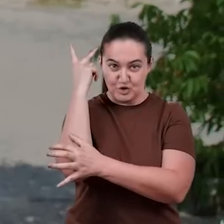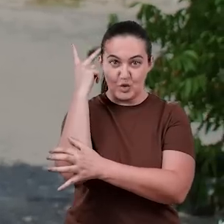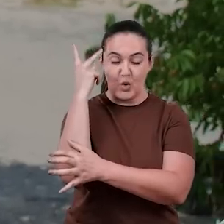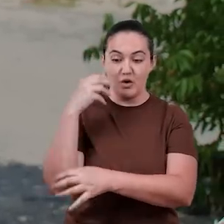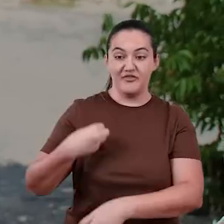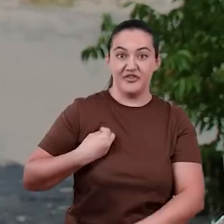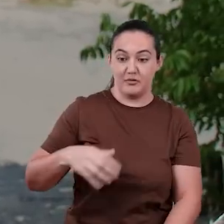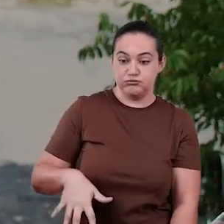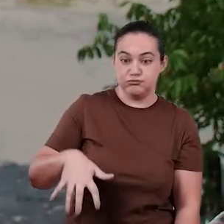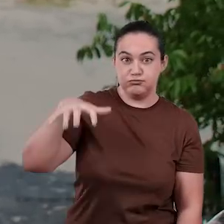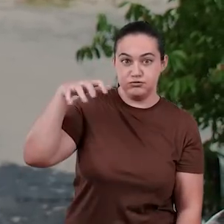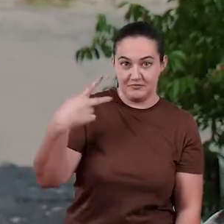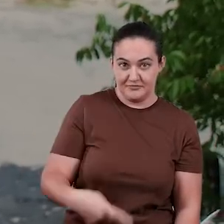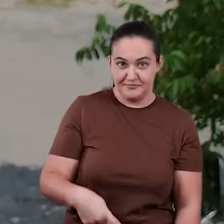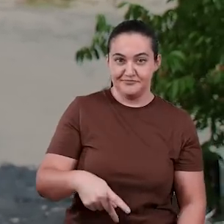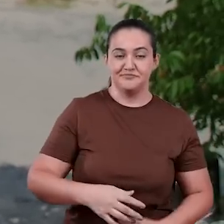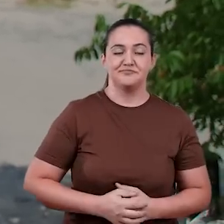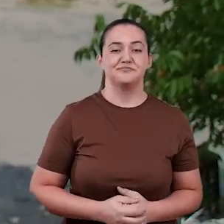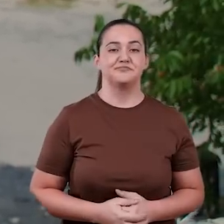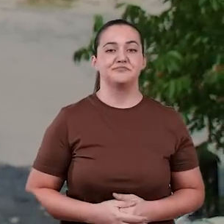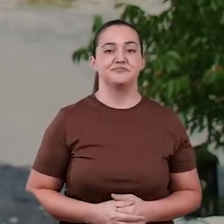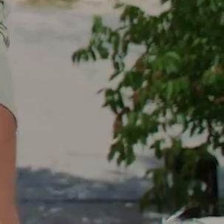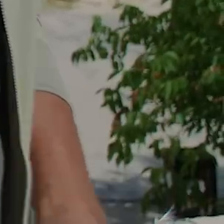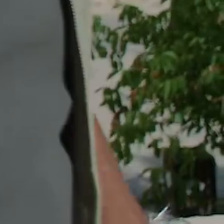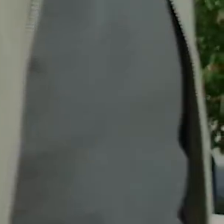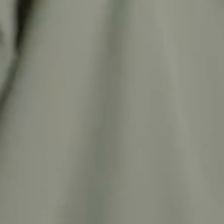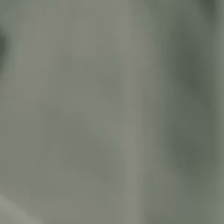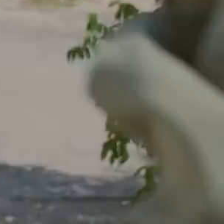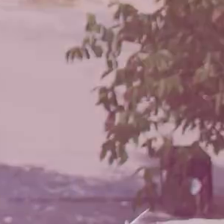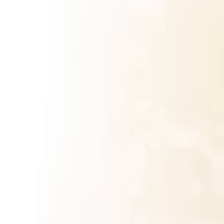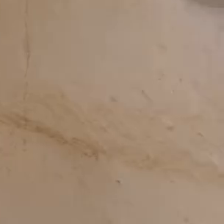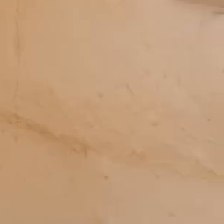a vida inteira nesse lugar. Vem comigo que eu vou mostrar para vocês.